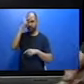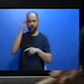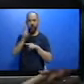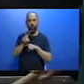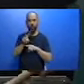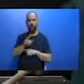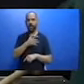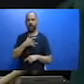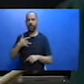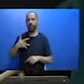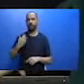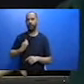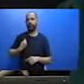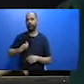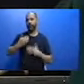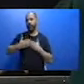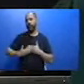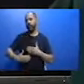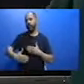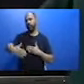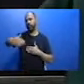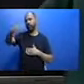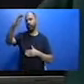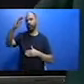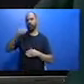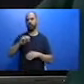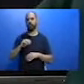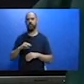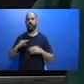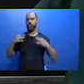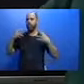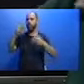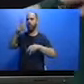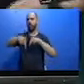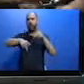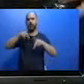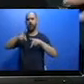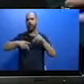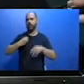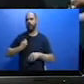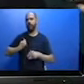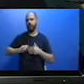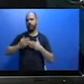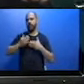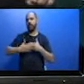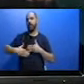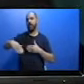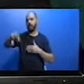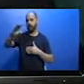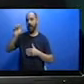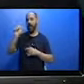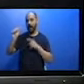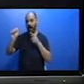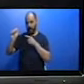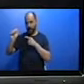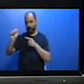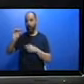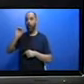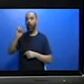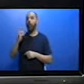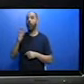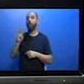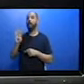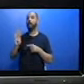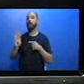toda a população é o acordo para a população cuidar e viver bem ou eh um acordo entre os